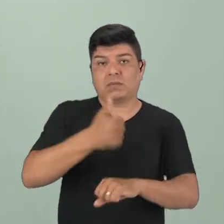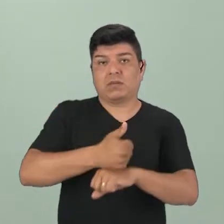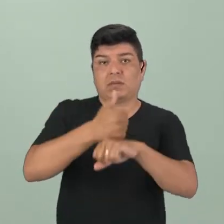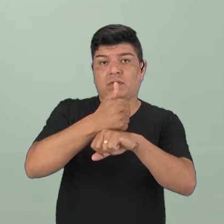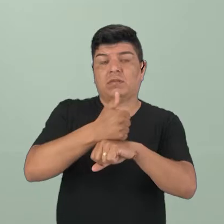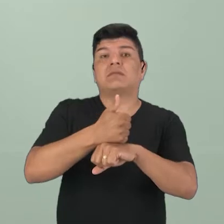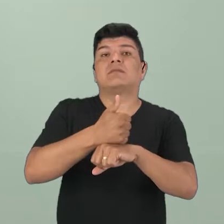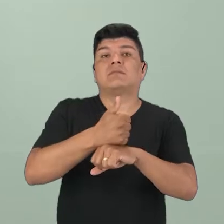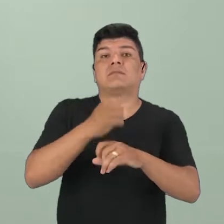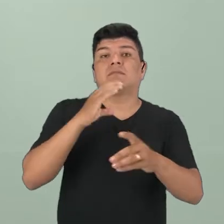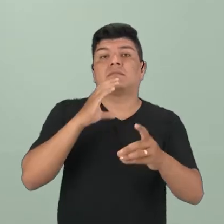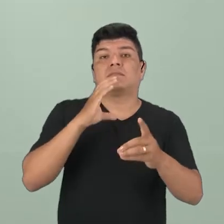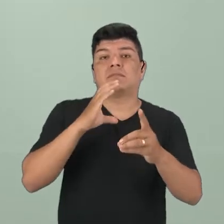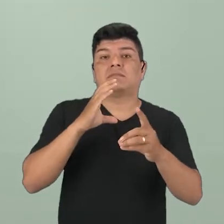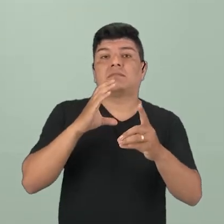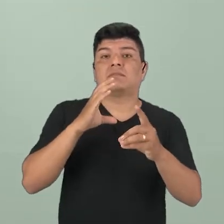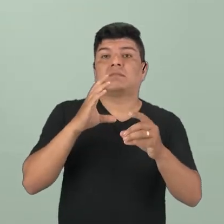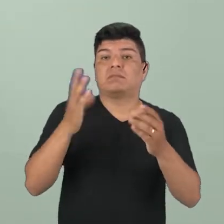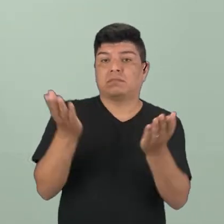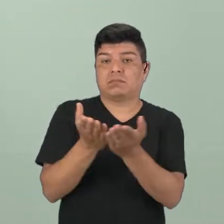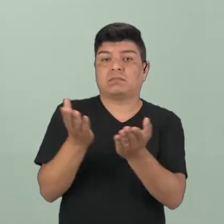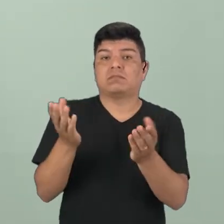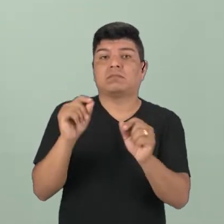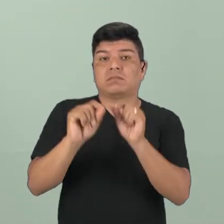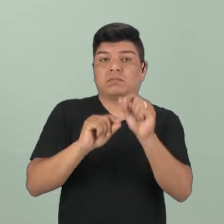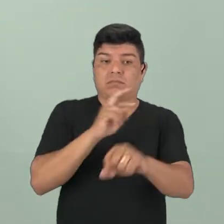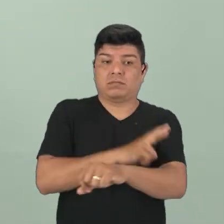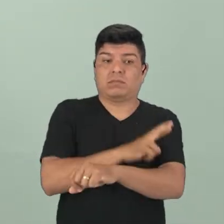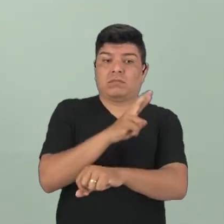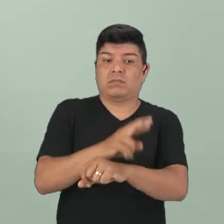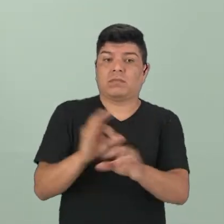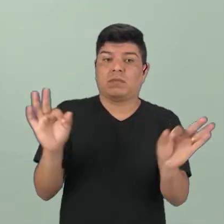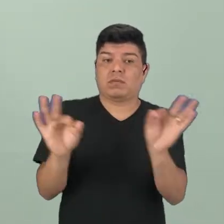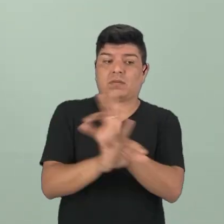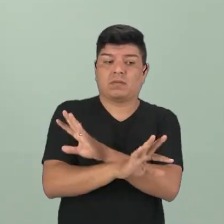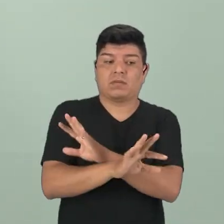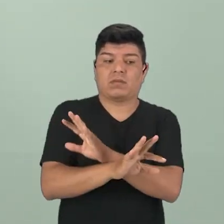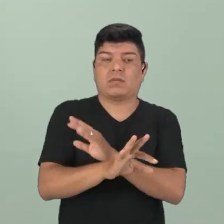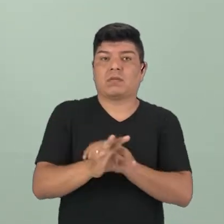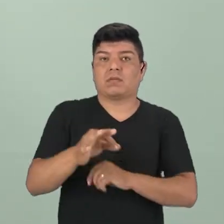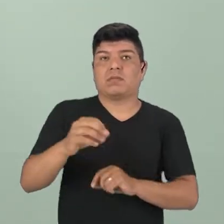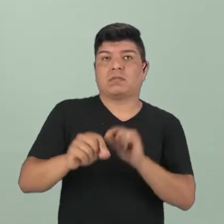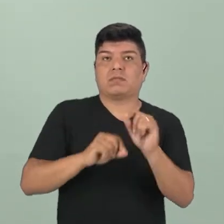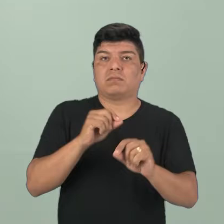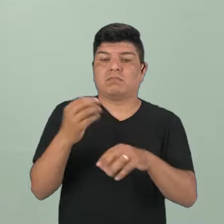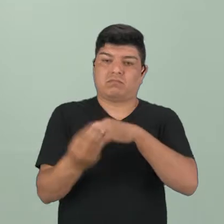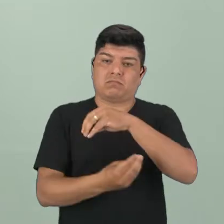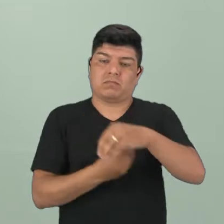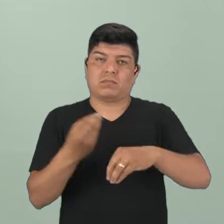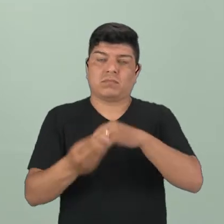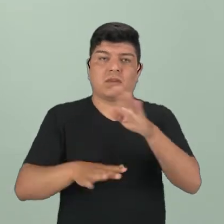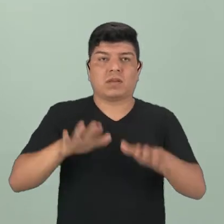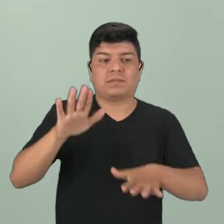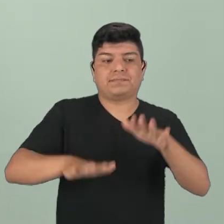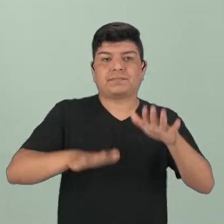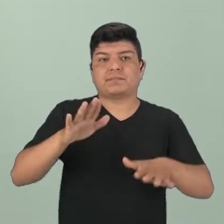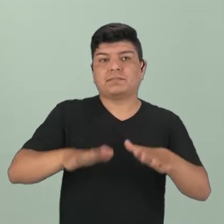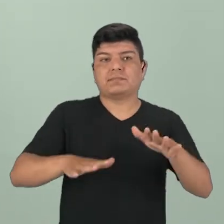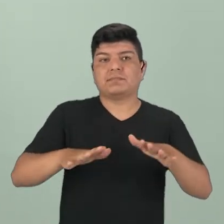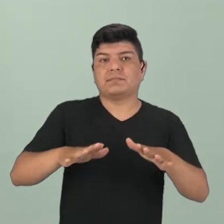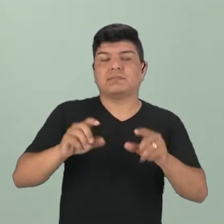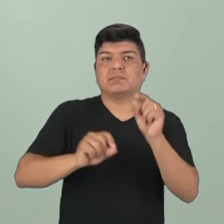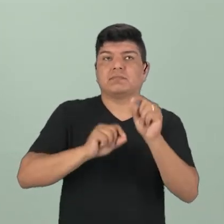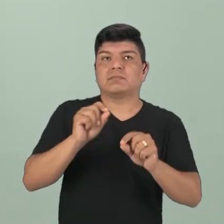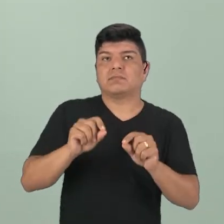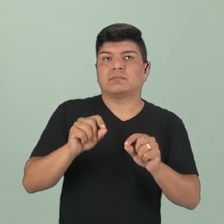liderança religiosa. E o líder religioso deve também ser uma pessoa preparada para que ele não se envolva. Às vezes o líder se envolve, ele